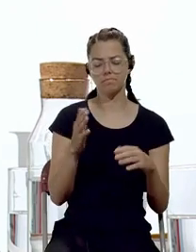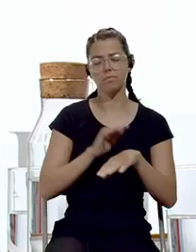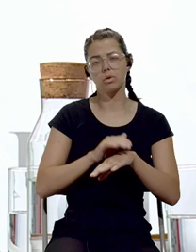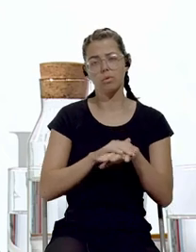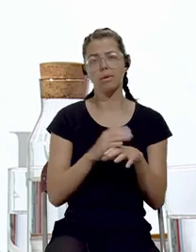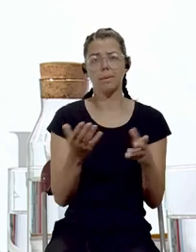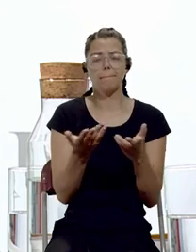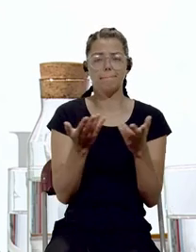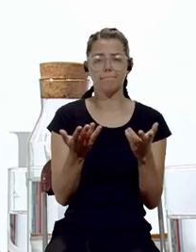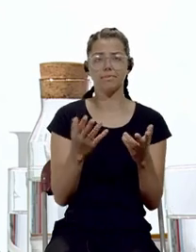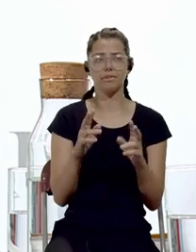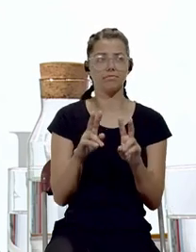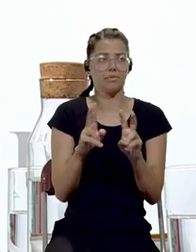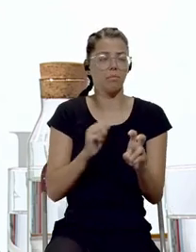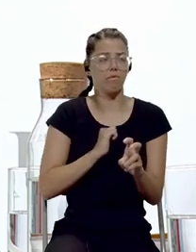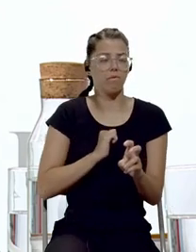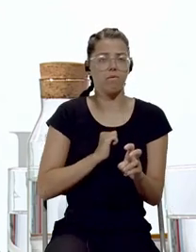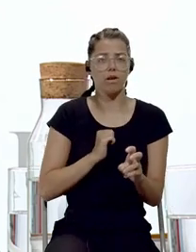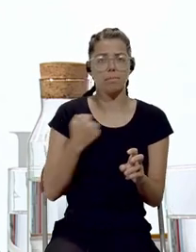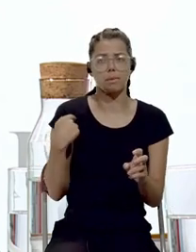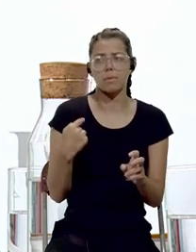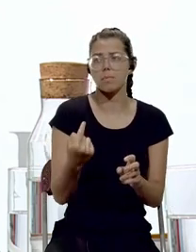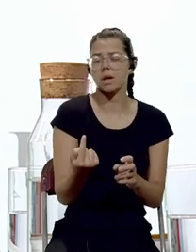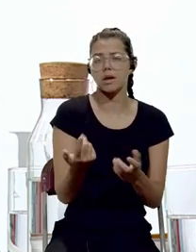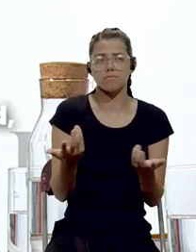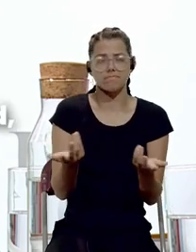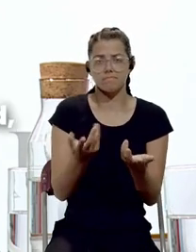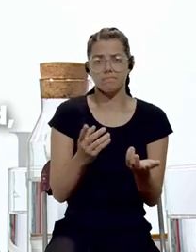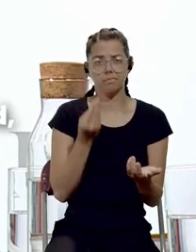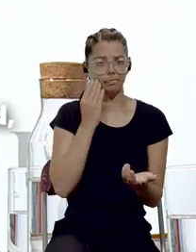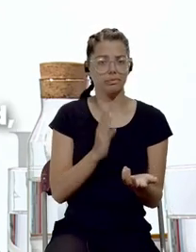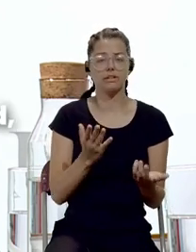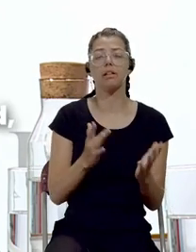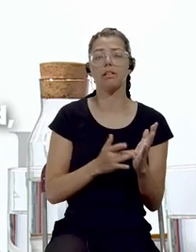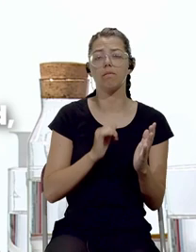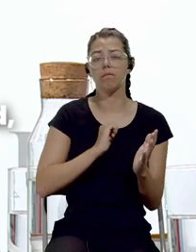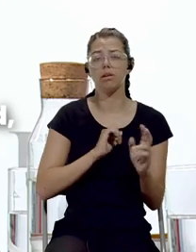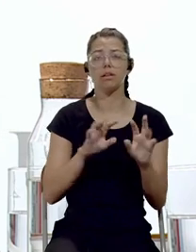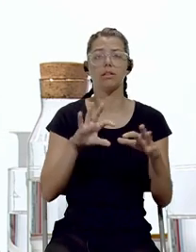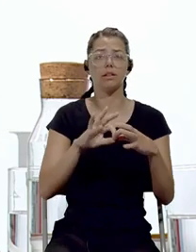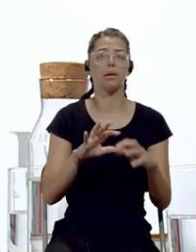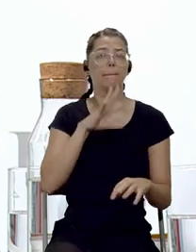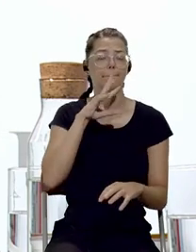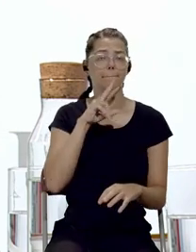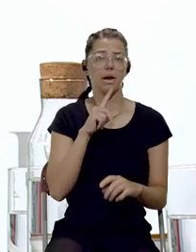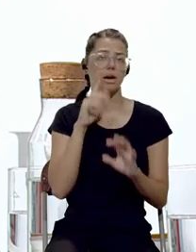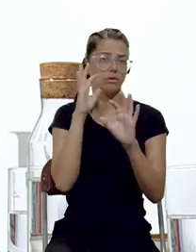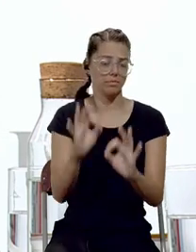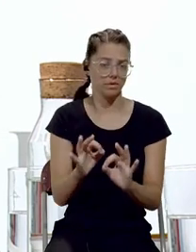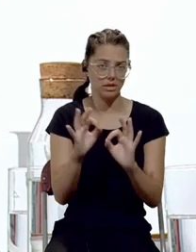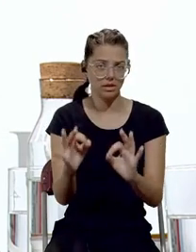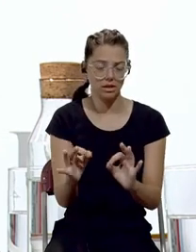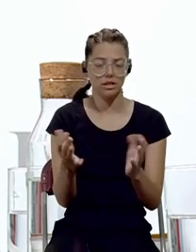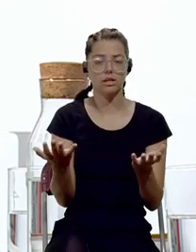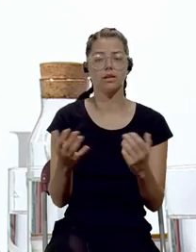porque era a matéria da minha vida de todos os dias, não é? Um dos meus livros é sobre maternidade,